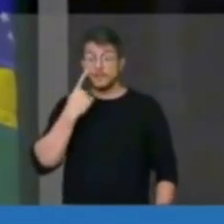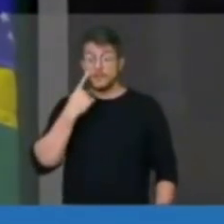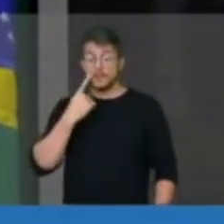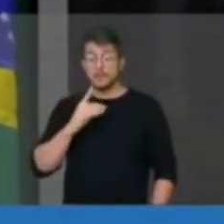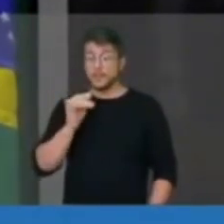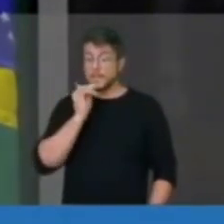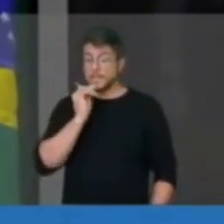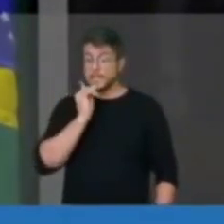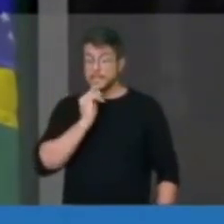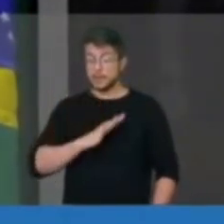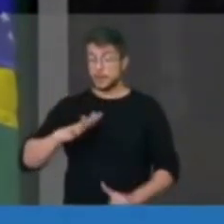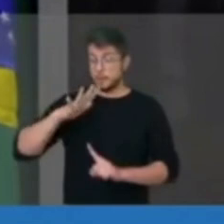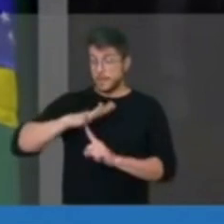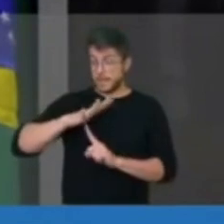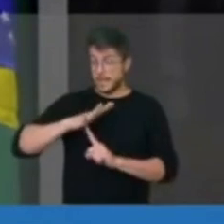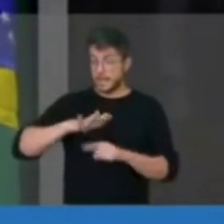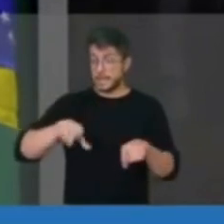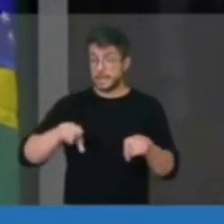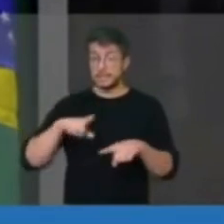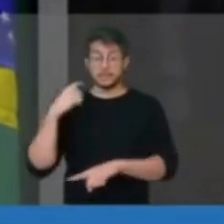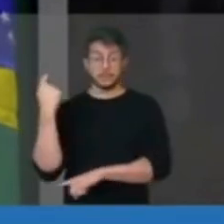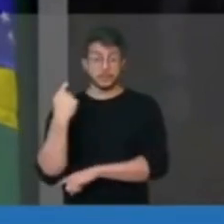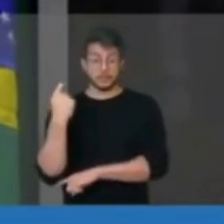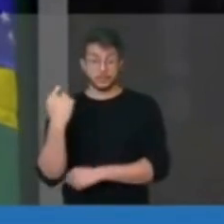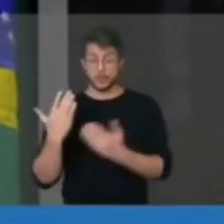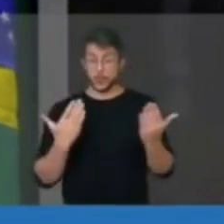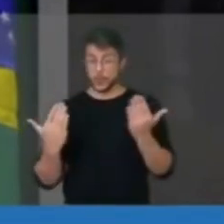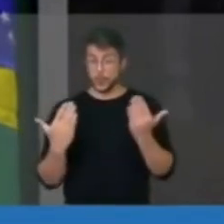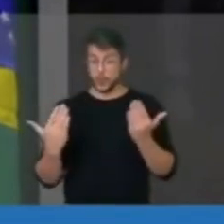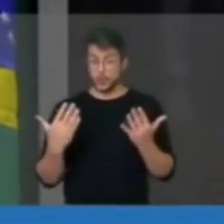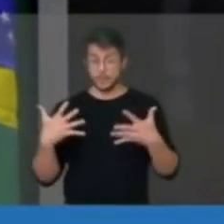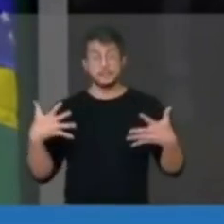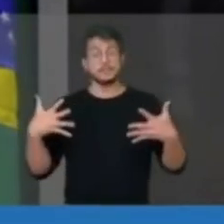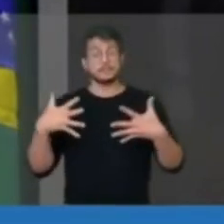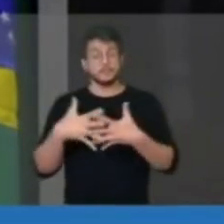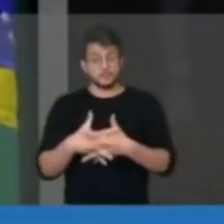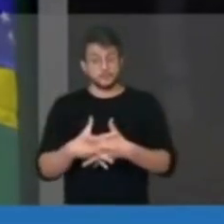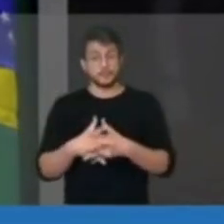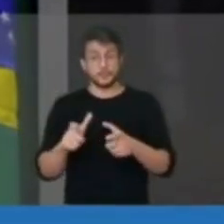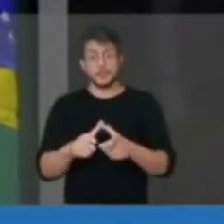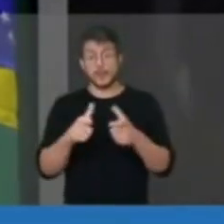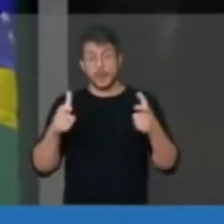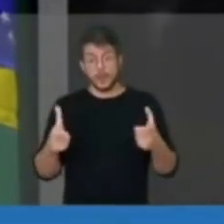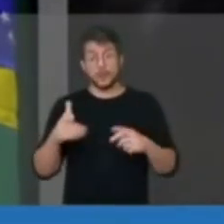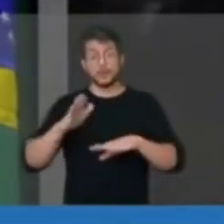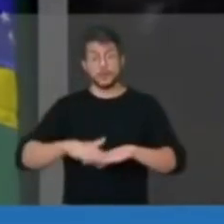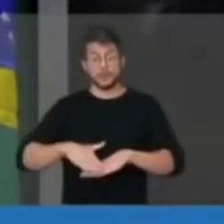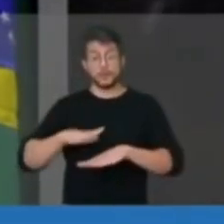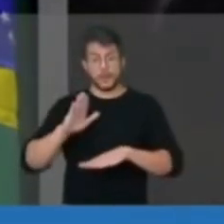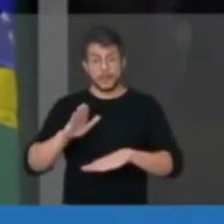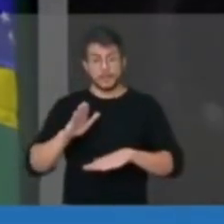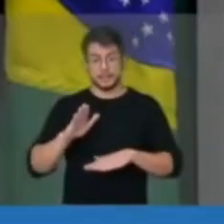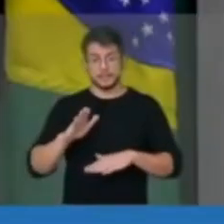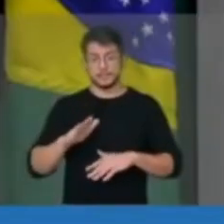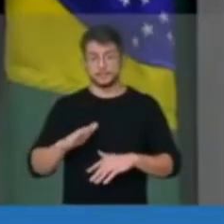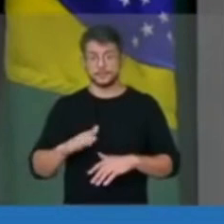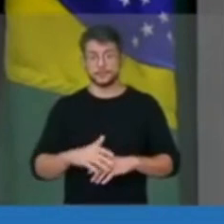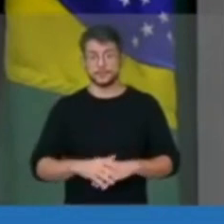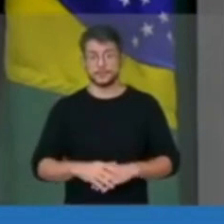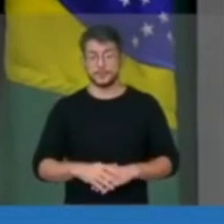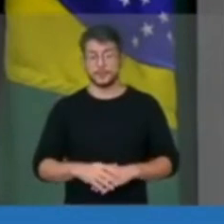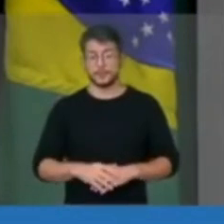exemplo. A gente está aumentando uma distorção que já existe, descumprindo o texto da